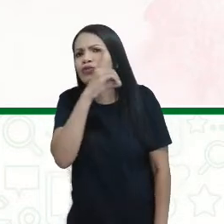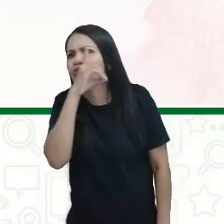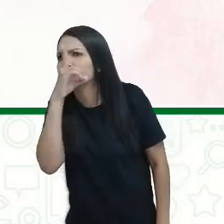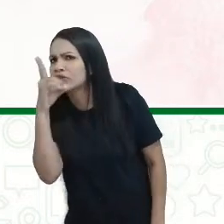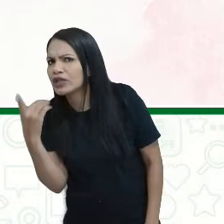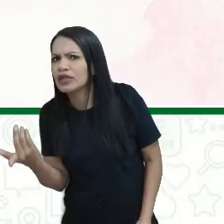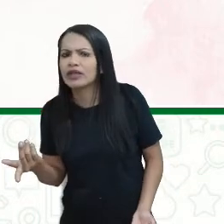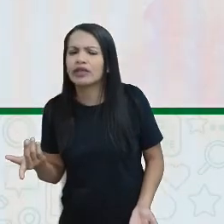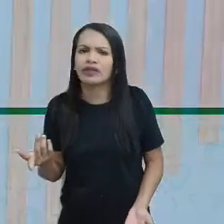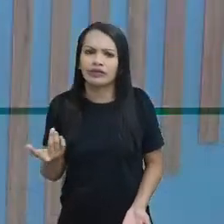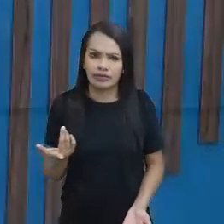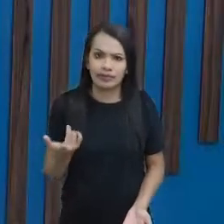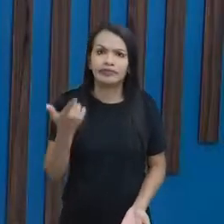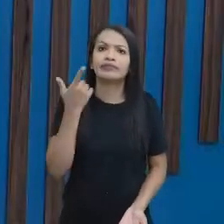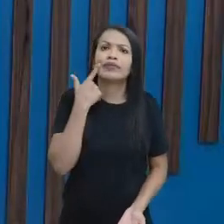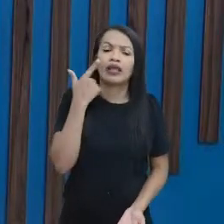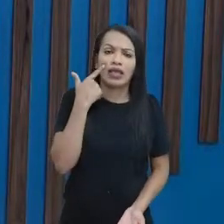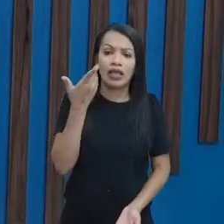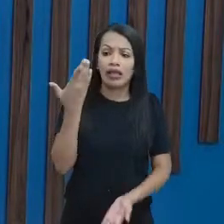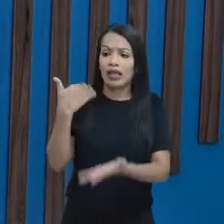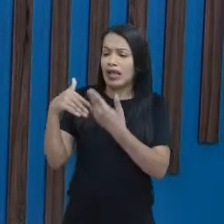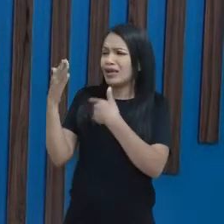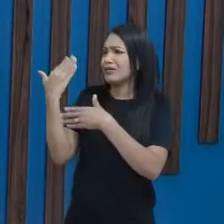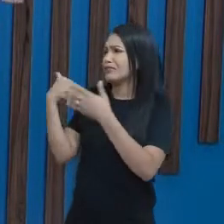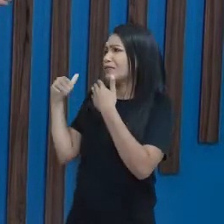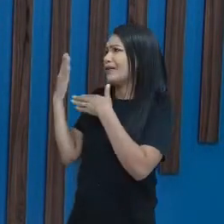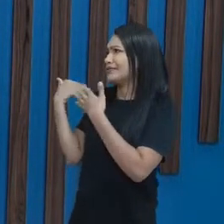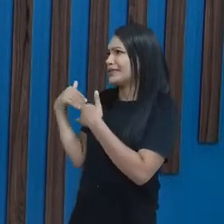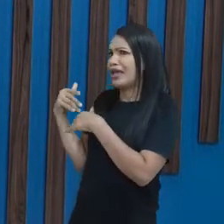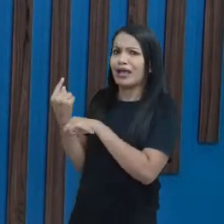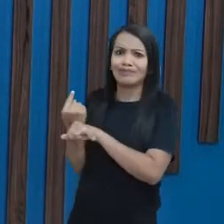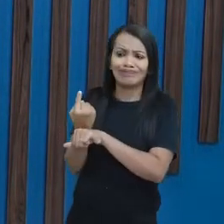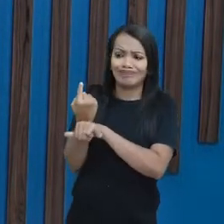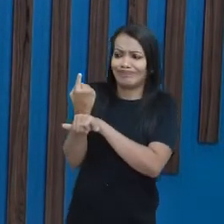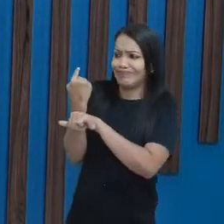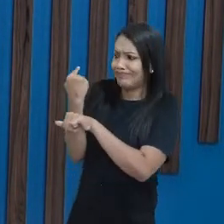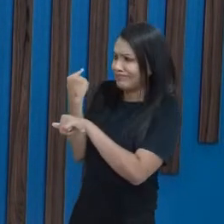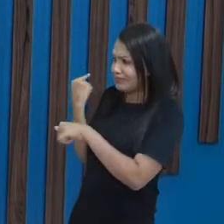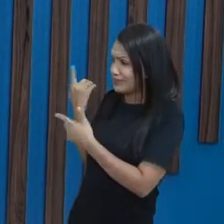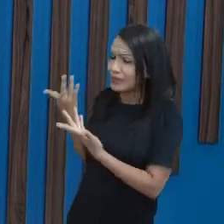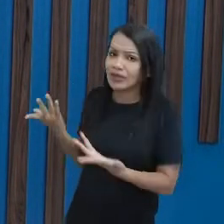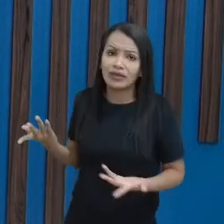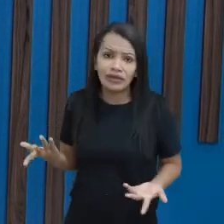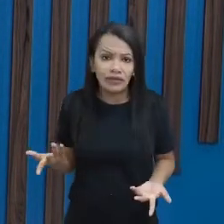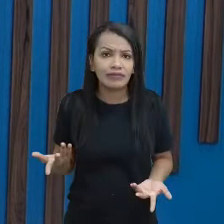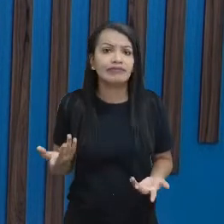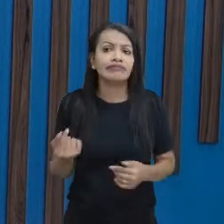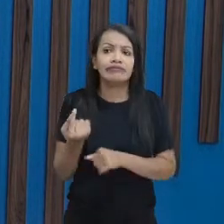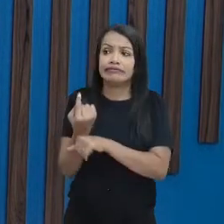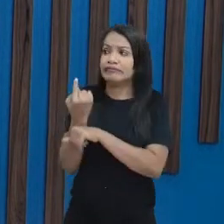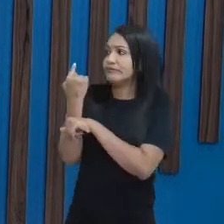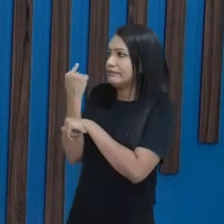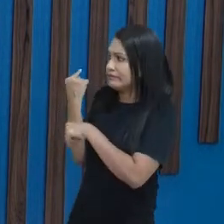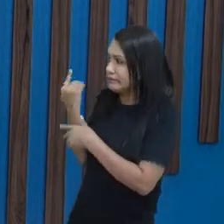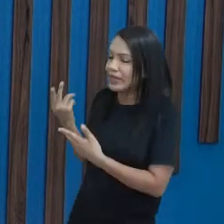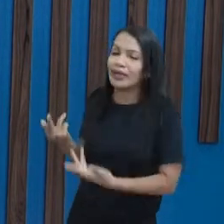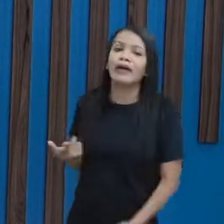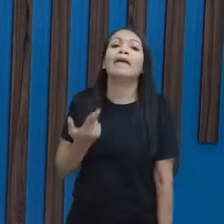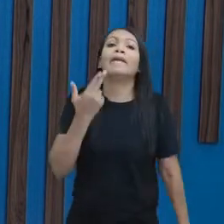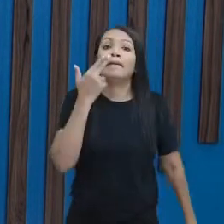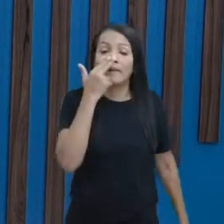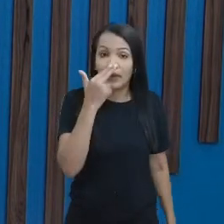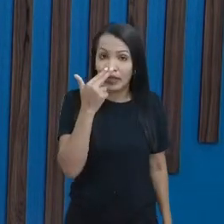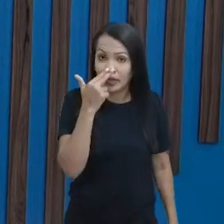dos contos de fada, a gente usa o era uma vez, não é? Conta-se. Ou mesmo